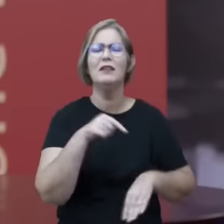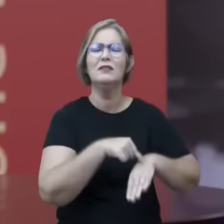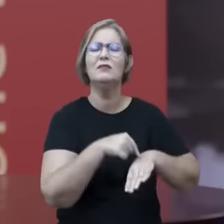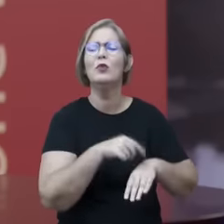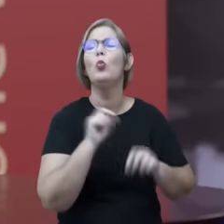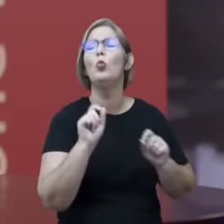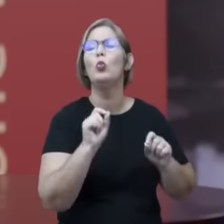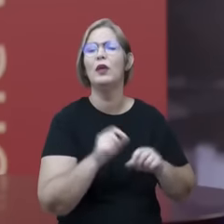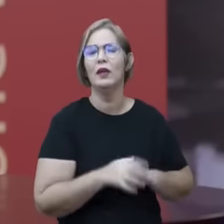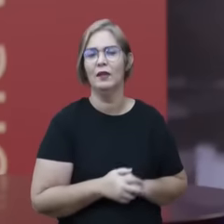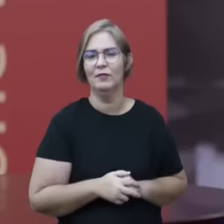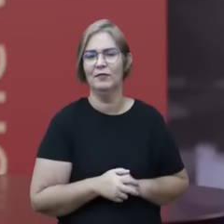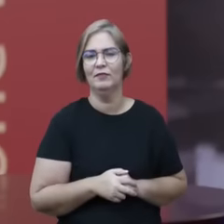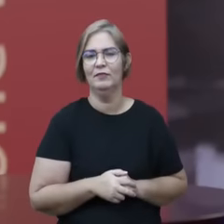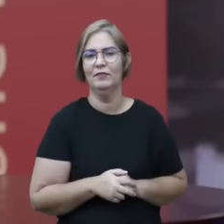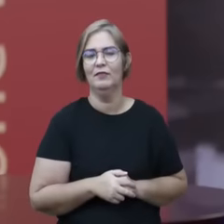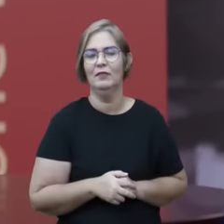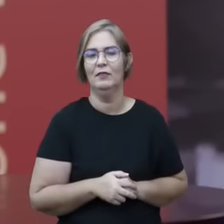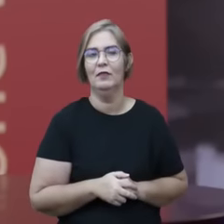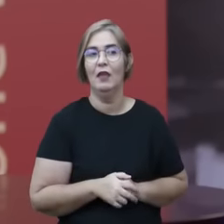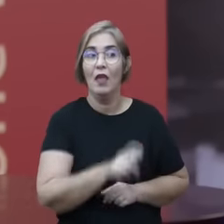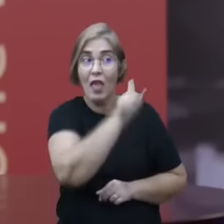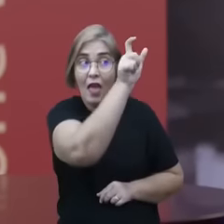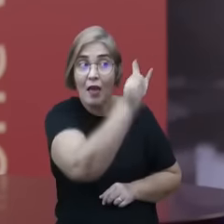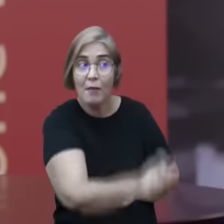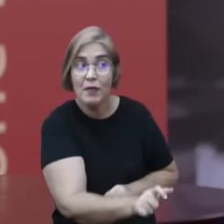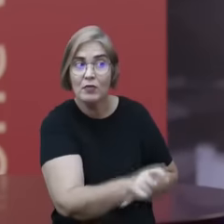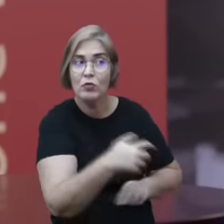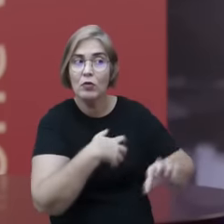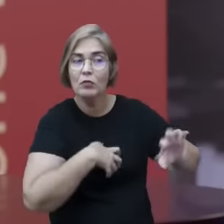do outro, diante da alteridade.